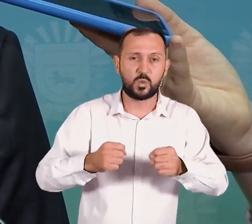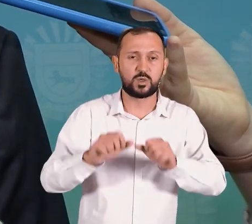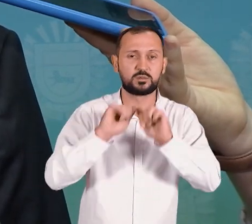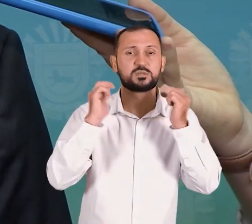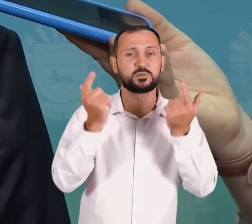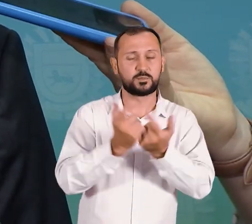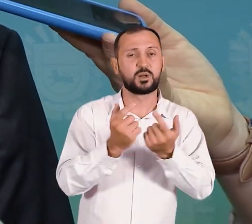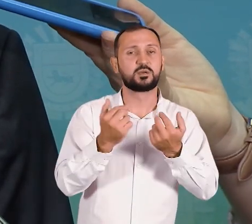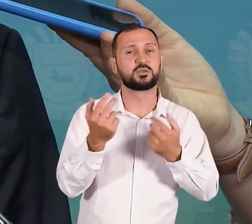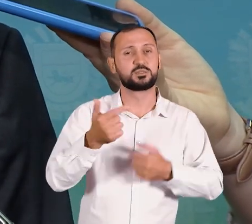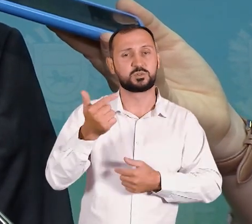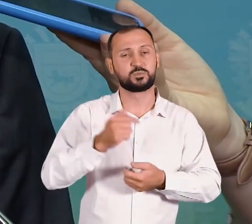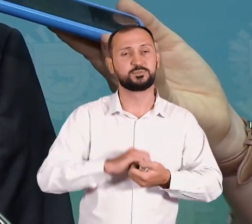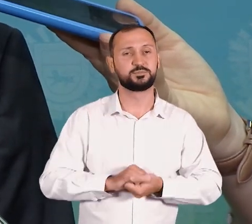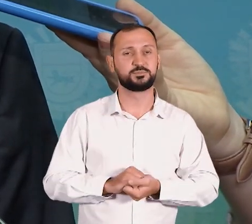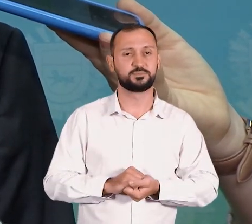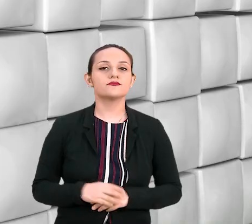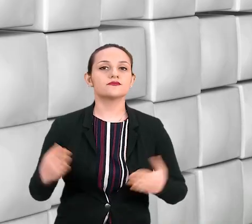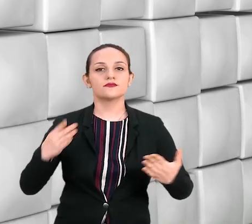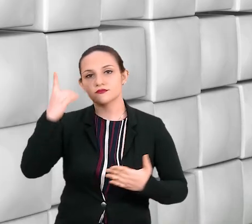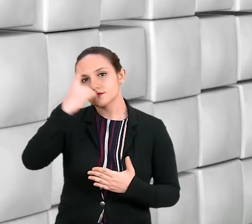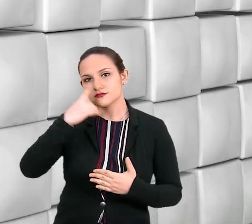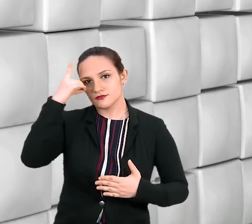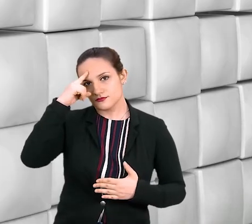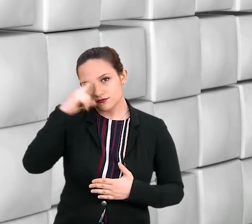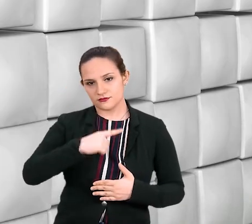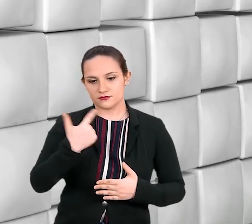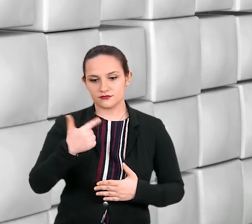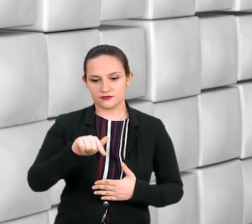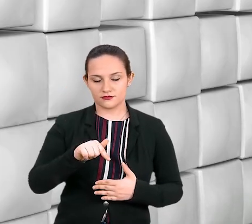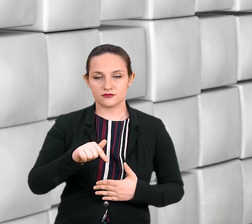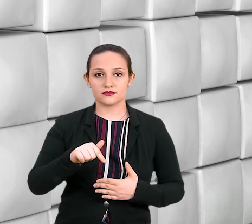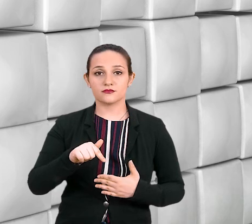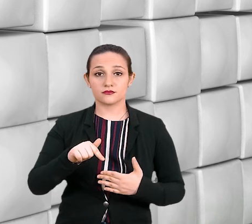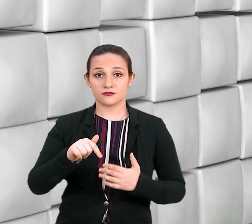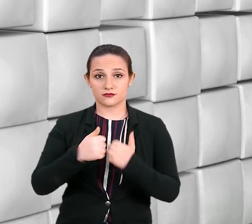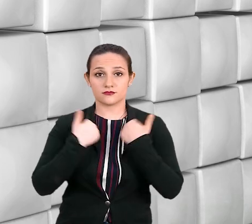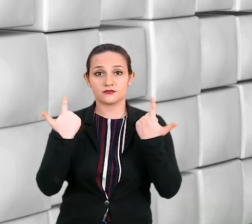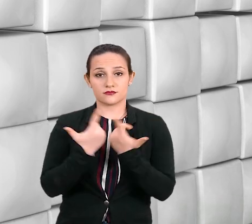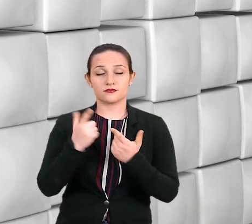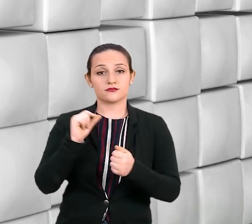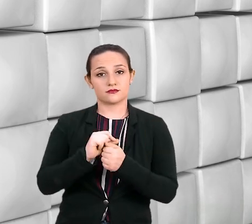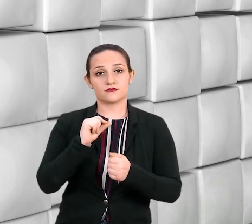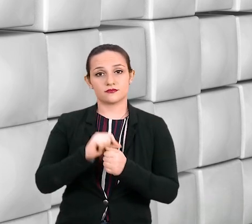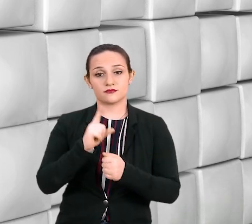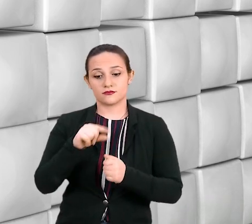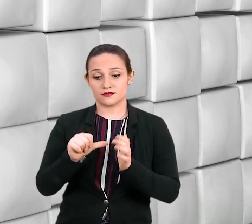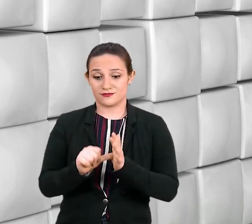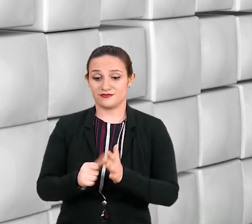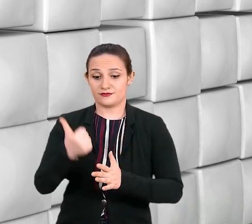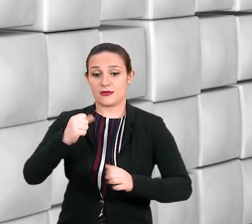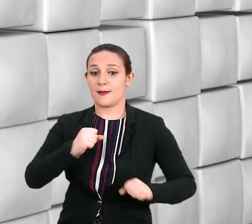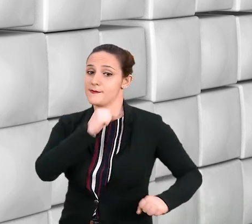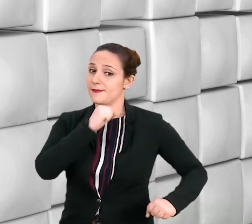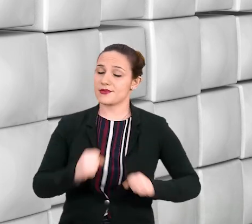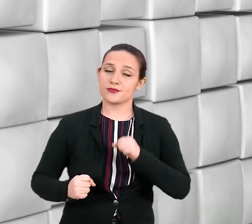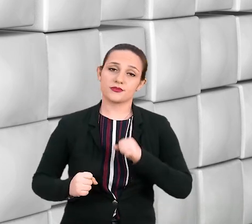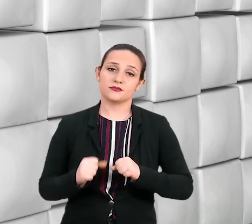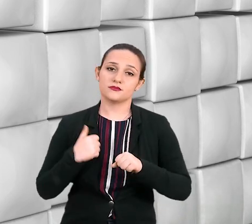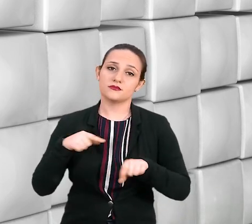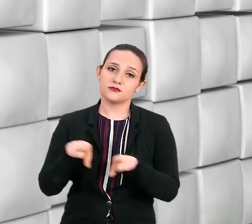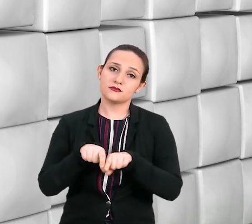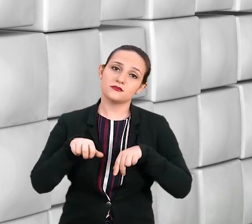nova corrida, a corrida da Assembleia Legislativa, a segunda. No último domingo, dia 27, a Casa de Leis realizou a primeira corrida